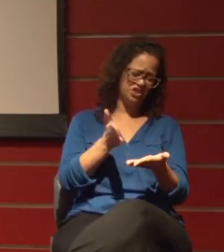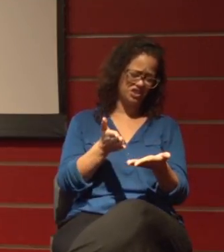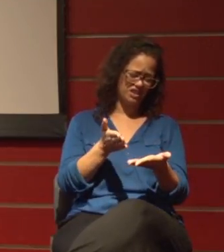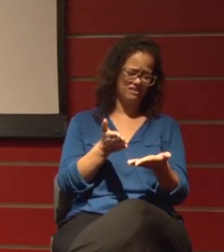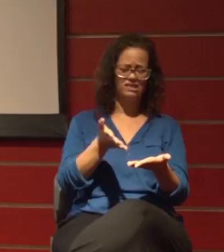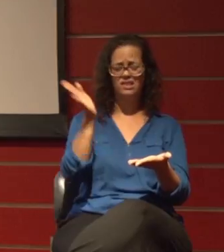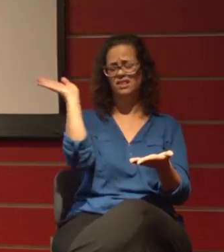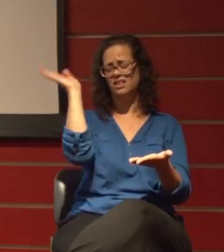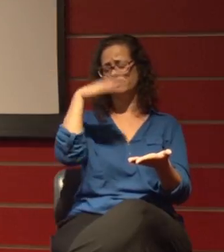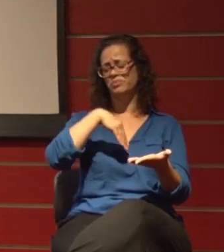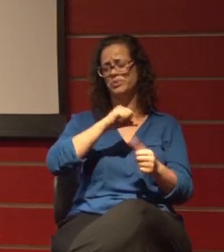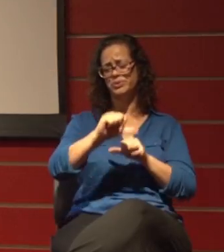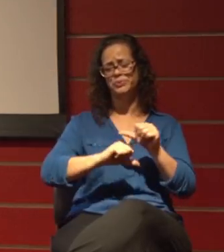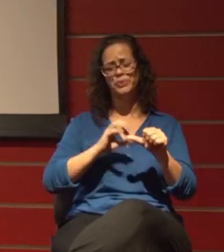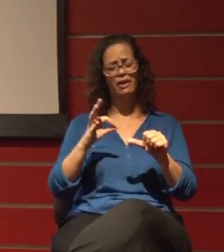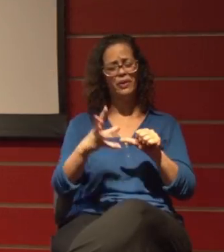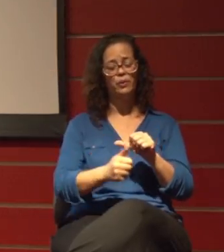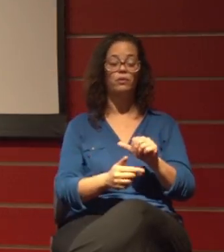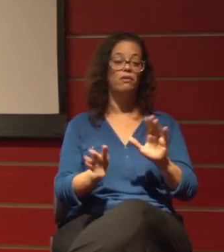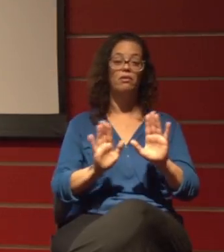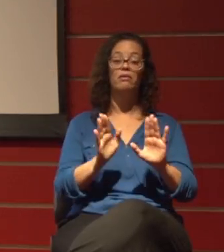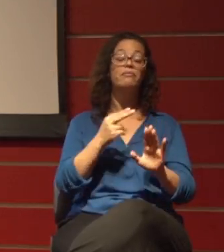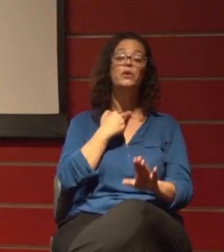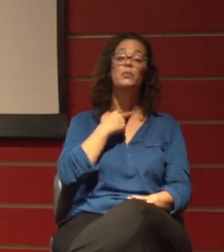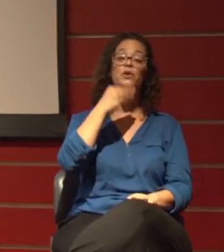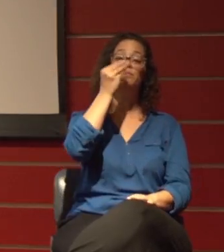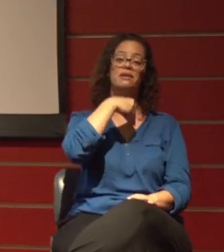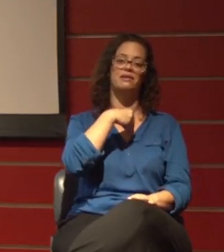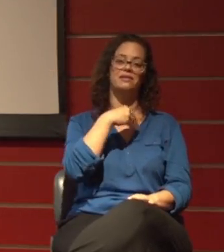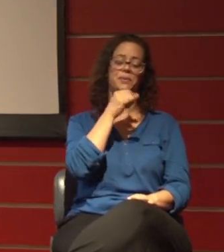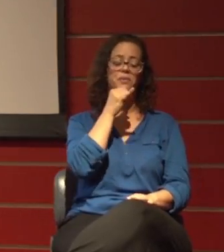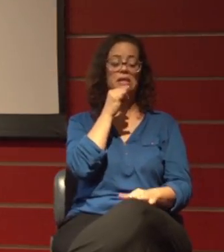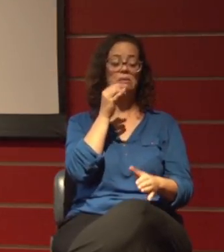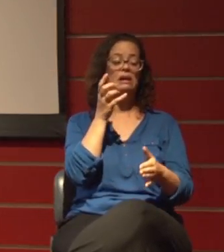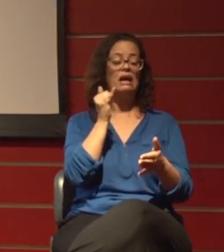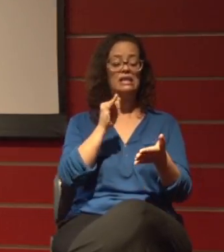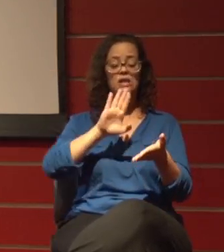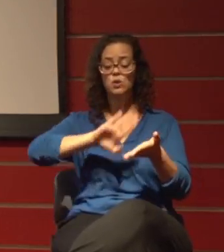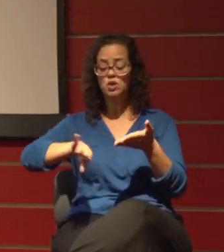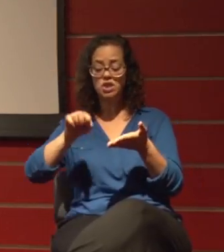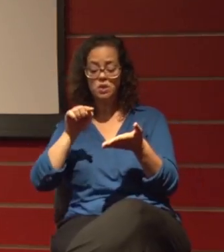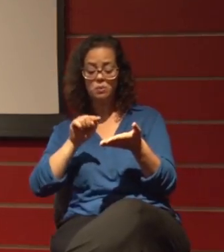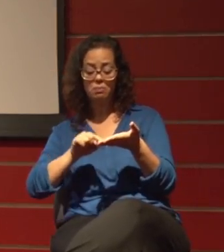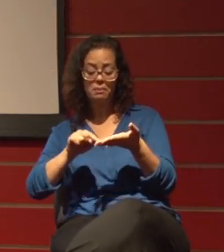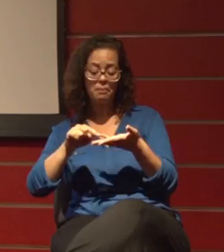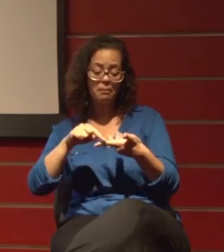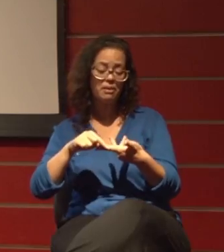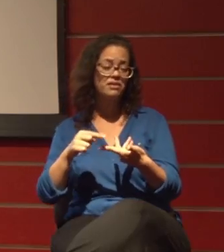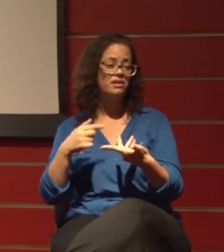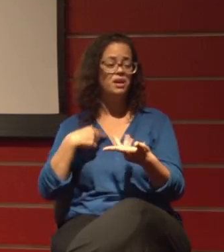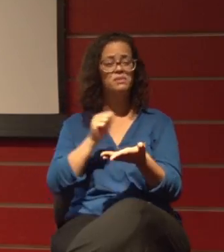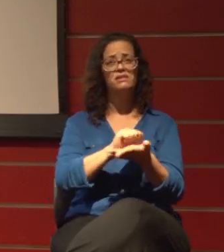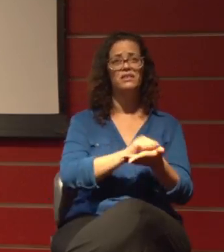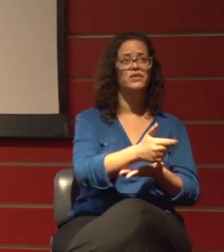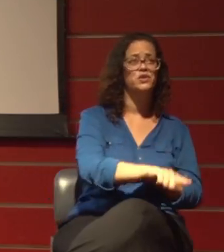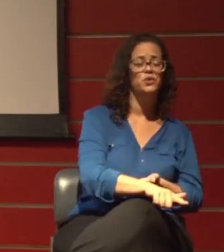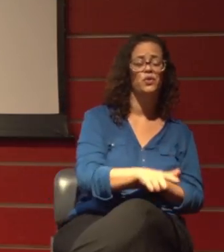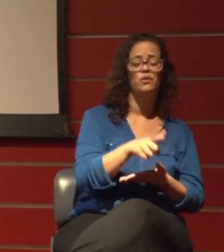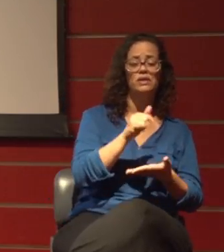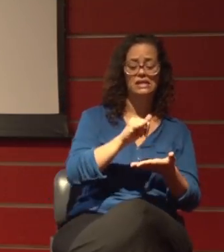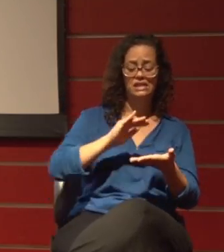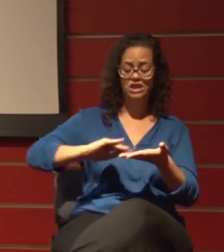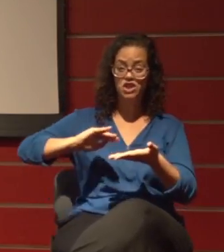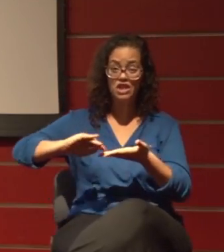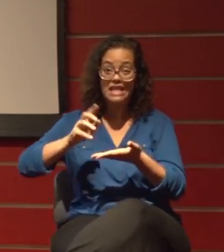gente não não não pode se dar esse luxo de ai não se eu tirar aqui eu vou ter que reescrever tudo isso mas se tirar aqui vai ficar